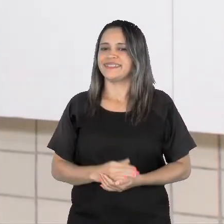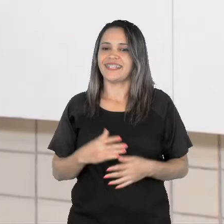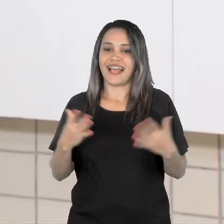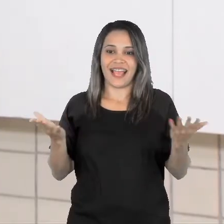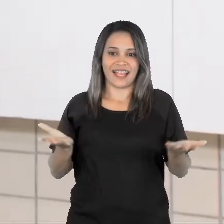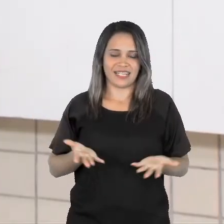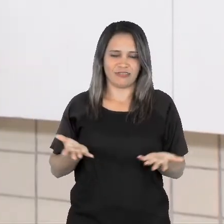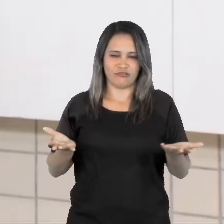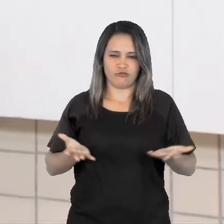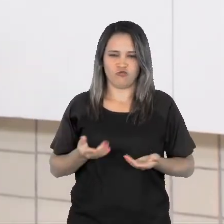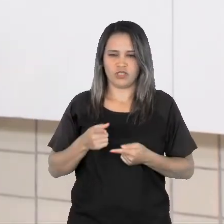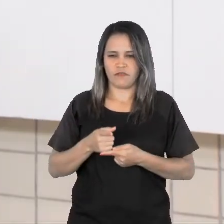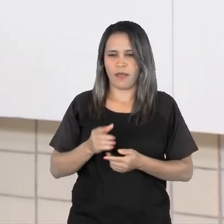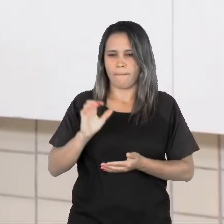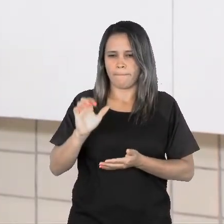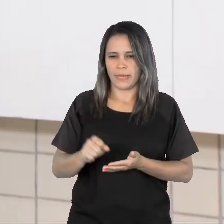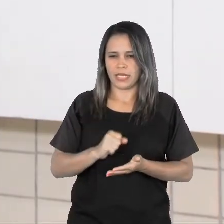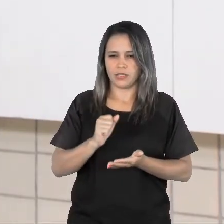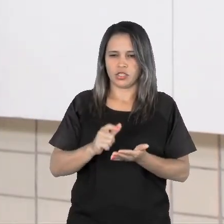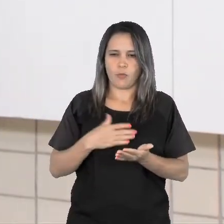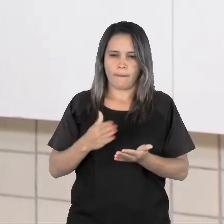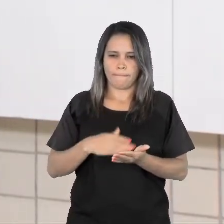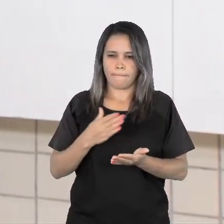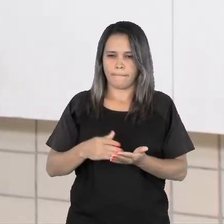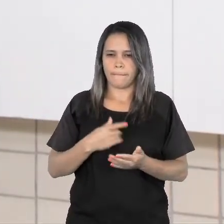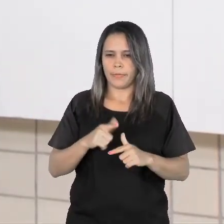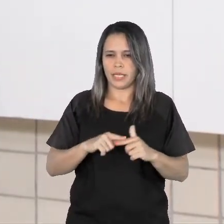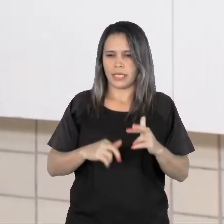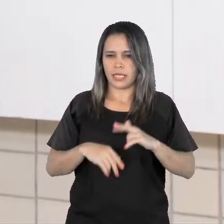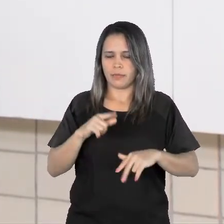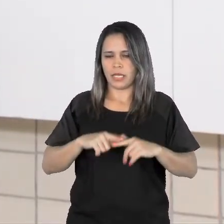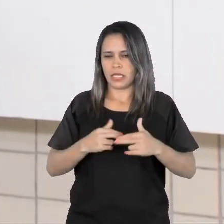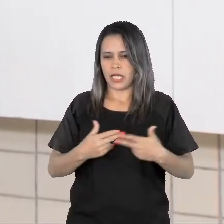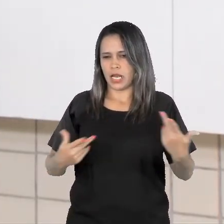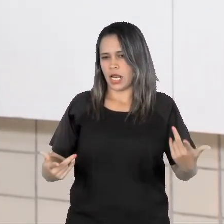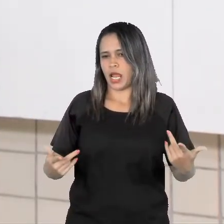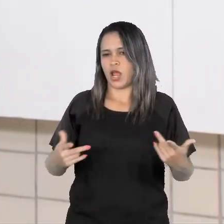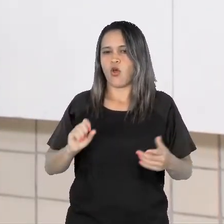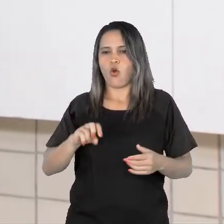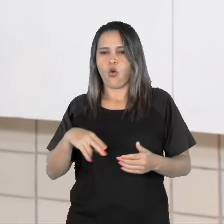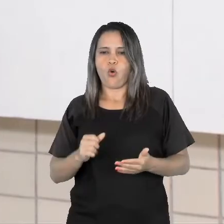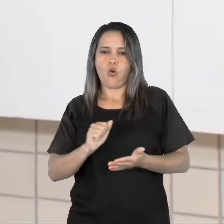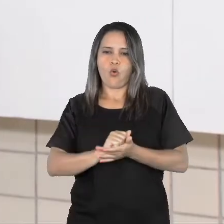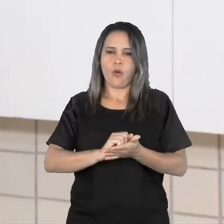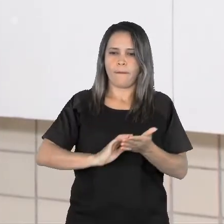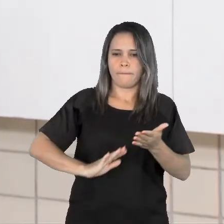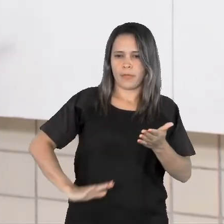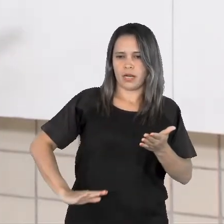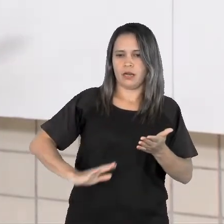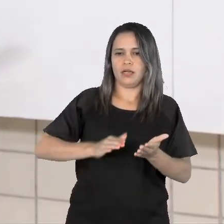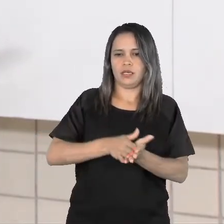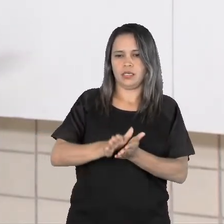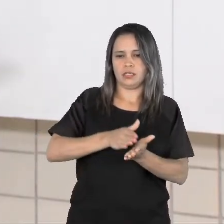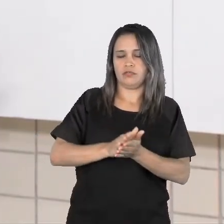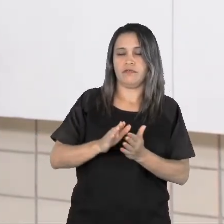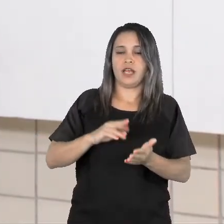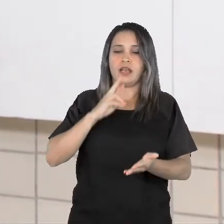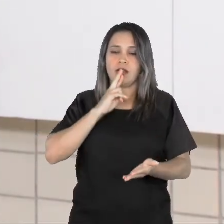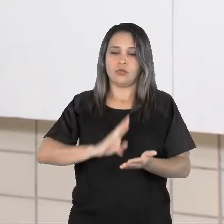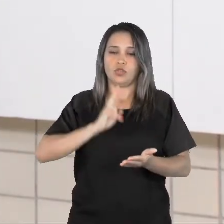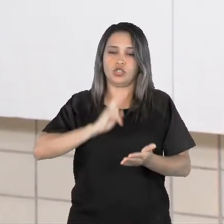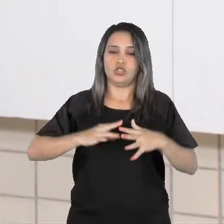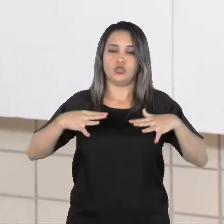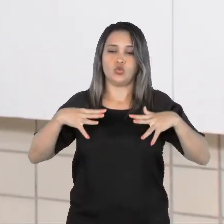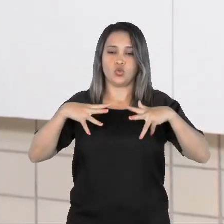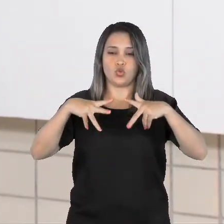agora, você vai pegar o seu material na plataforma ou o seu material impresso, vai responder todas as suas atividades, porque você